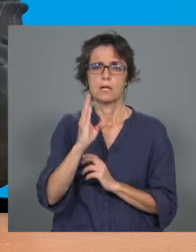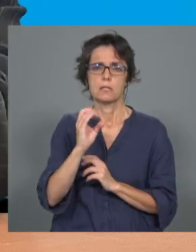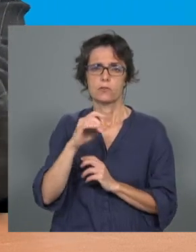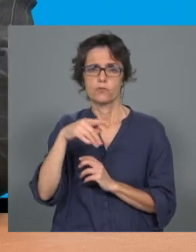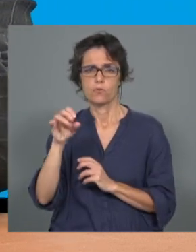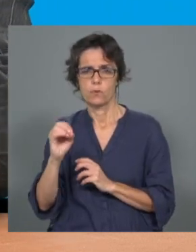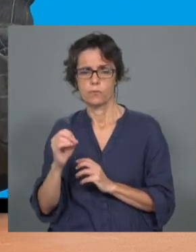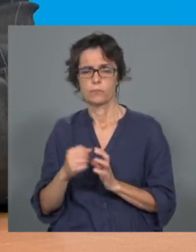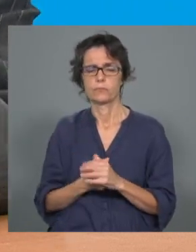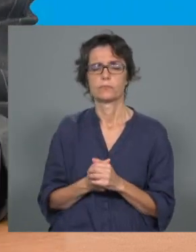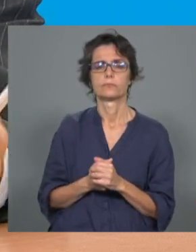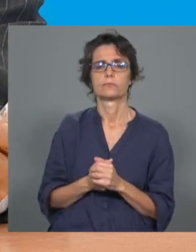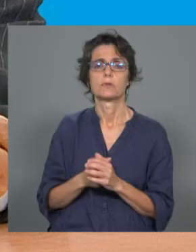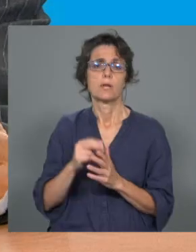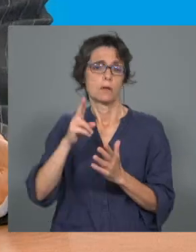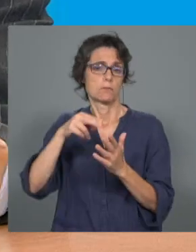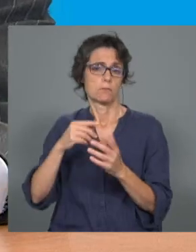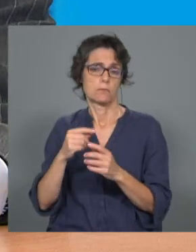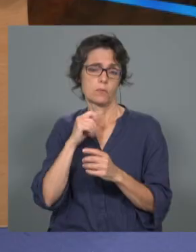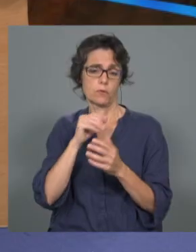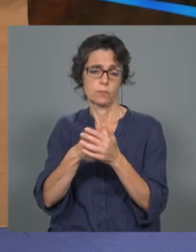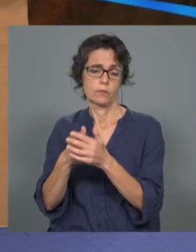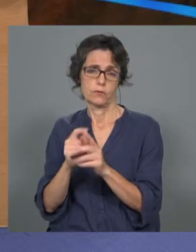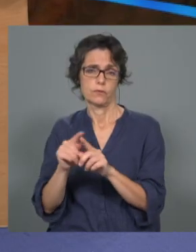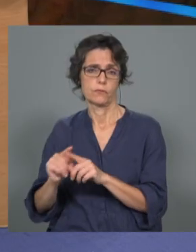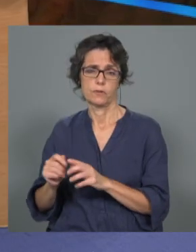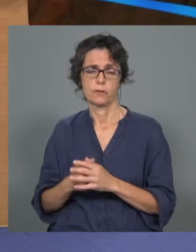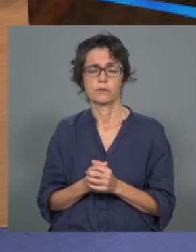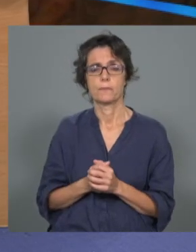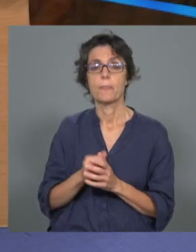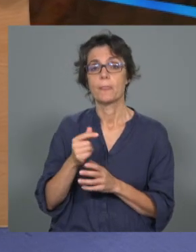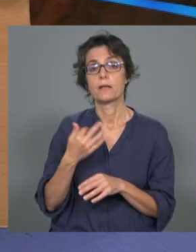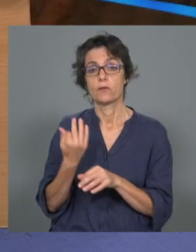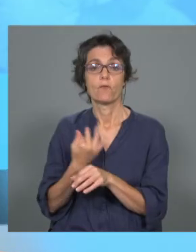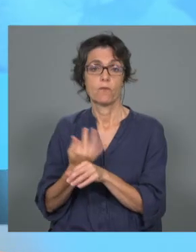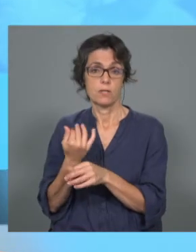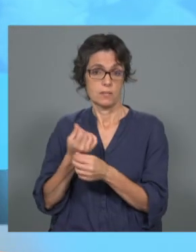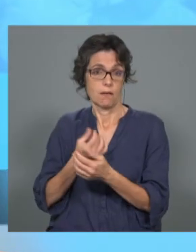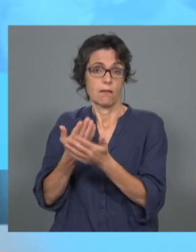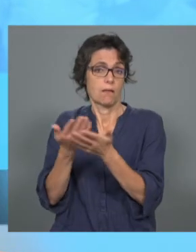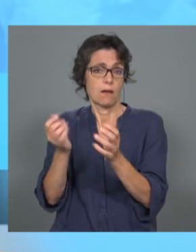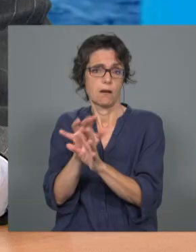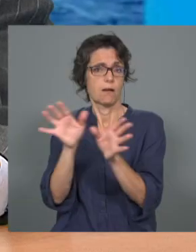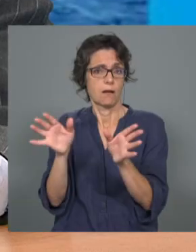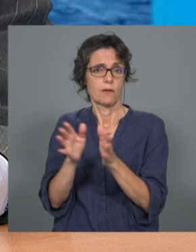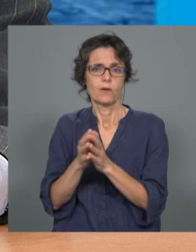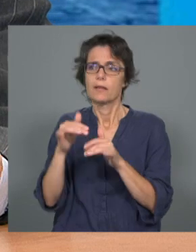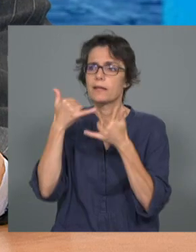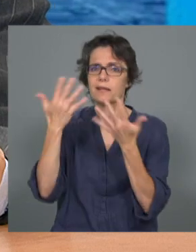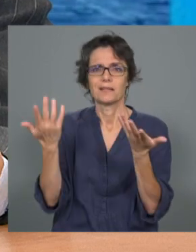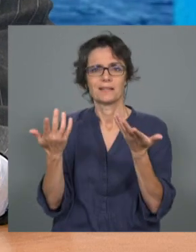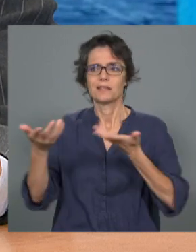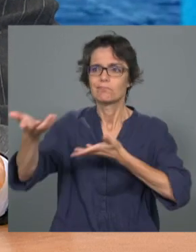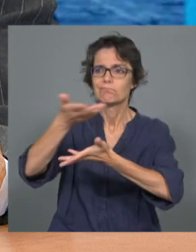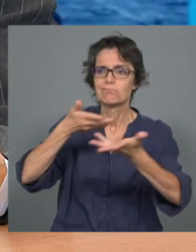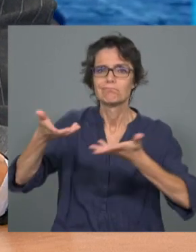relido e contextualizado de acordo com cada um dos evangelhos. E que é o motivo da festa que se faz. E que é o motivo da festa, porque é uma festa de alegria, uma festa de